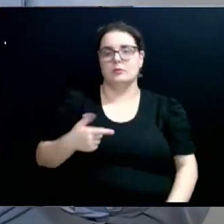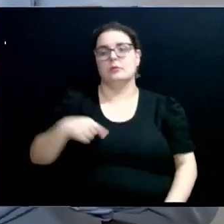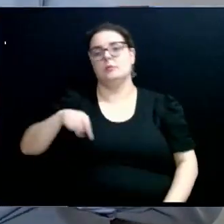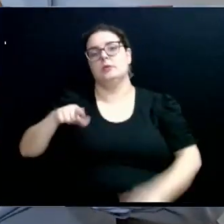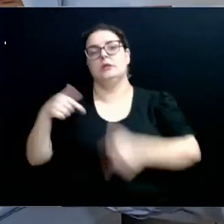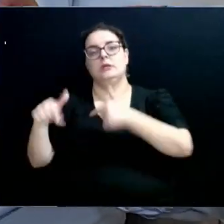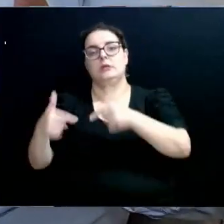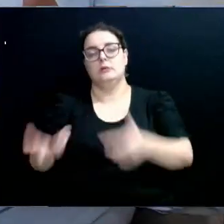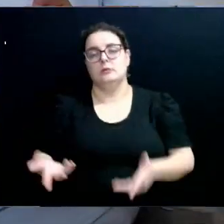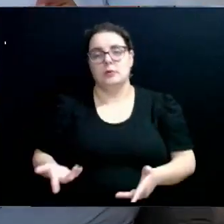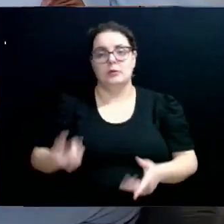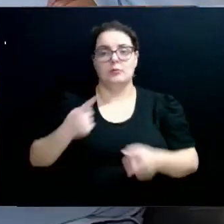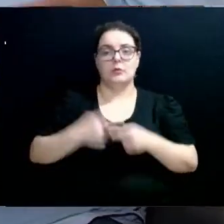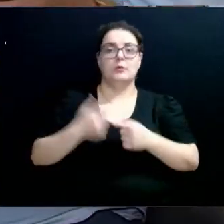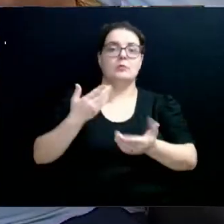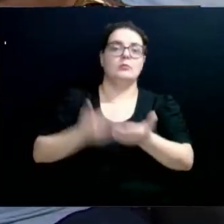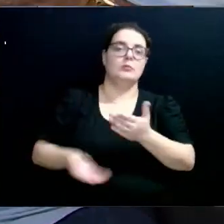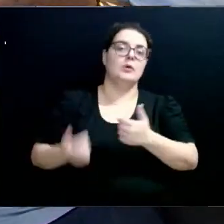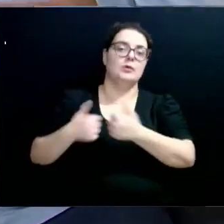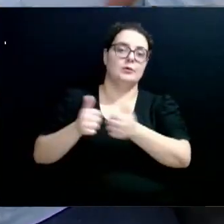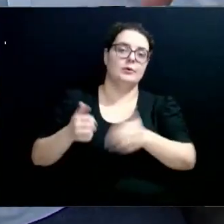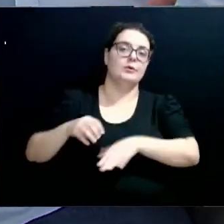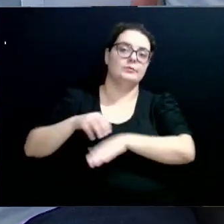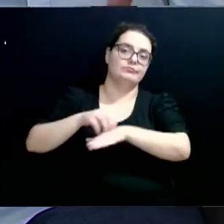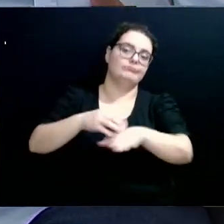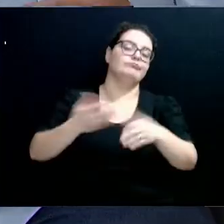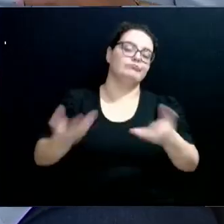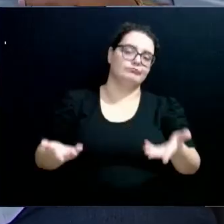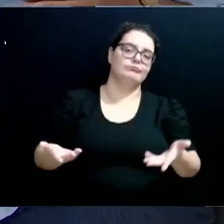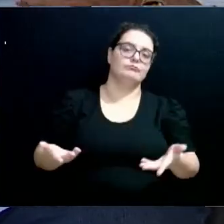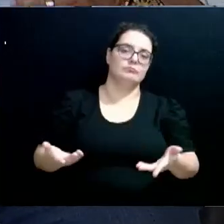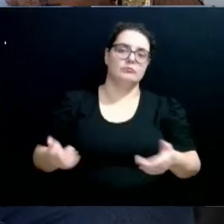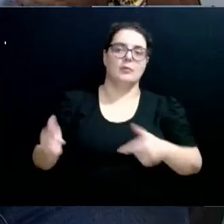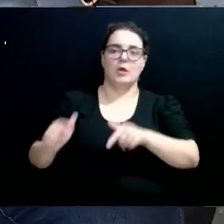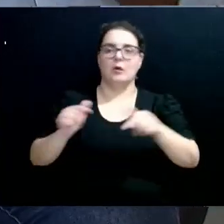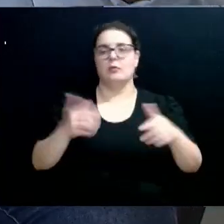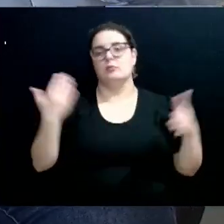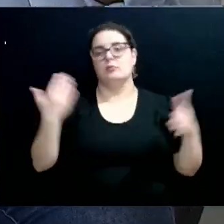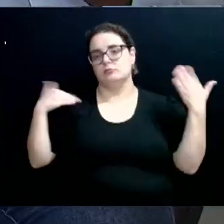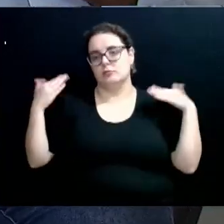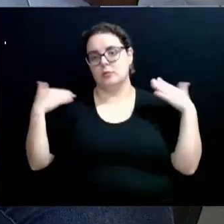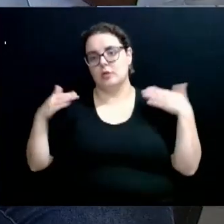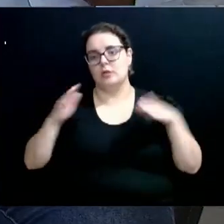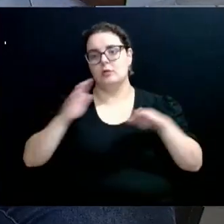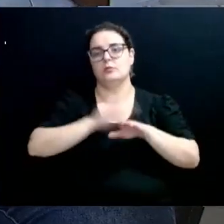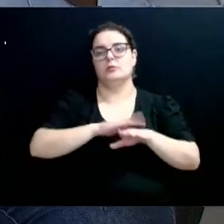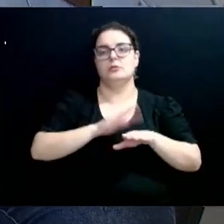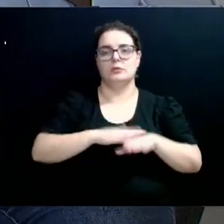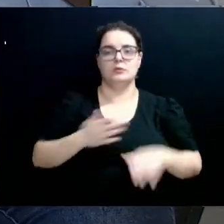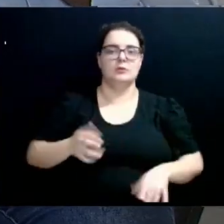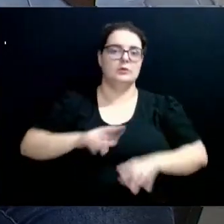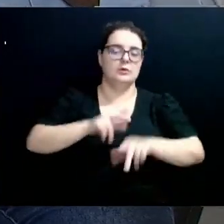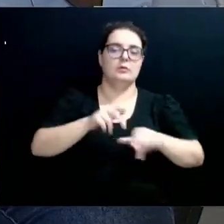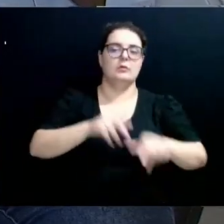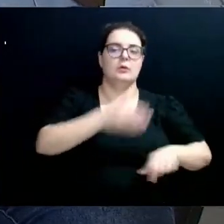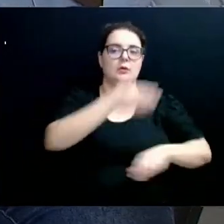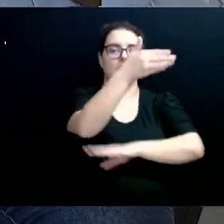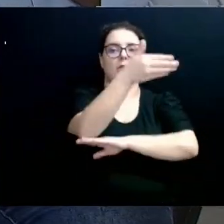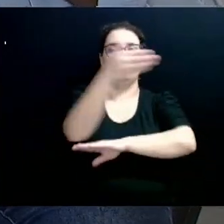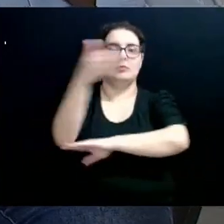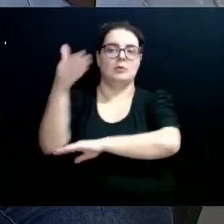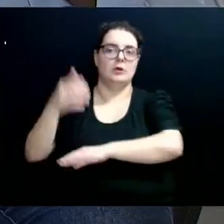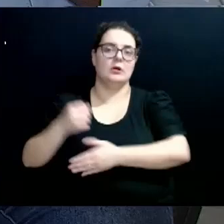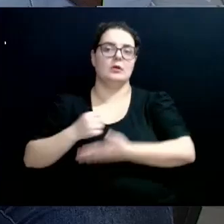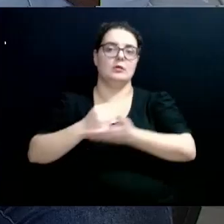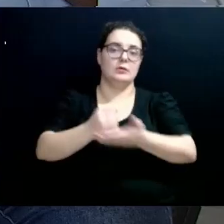cedo do que você acordaria para ir trabalhar, porque senão você perde o ônibus que vai te levar para um determinado passeio, em função dele passar em dezenas